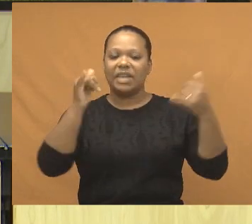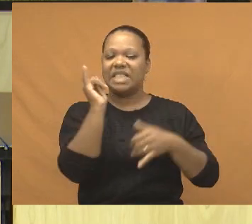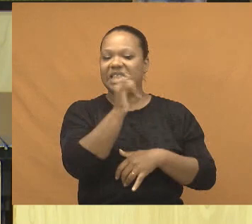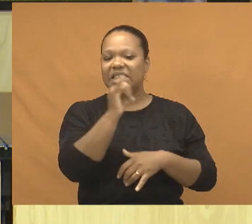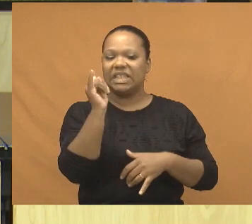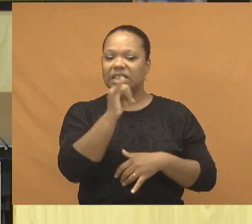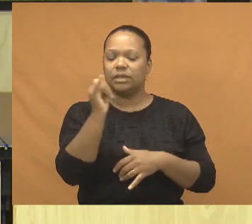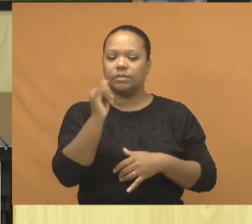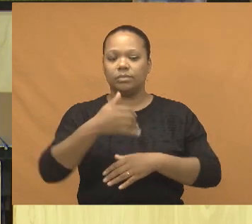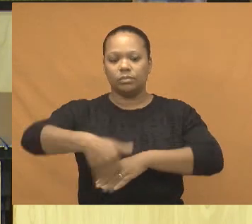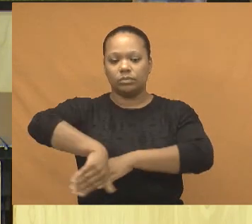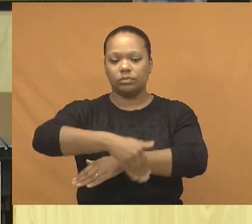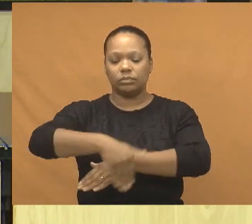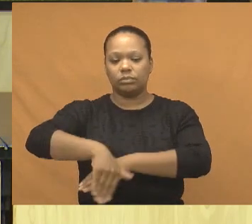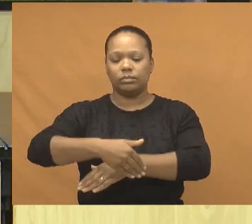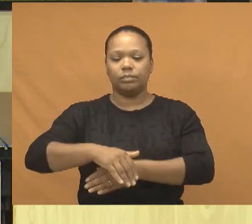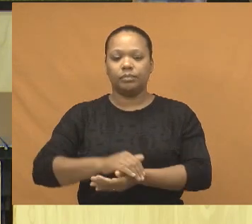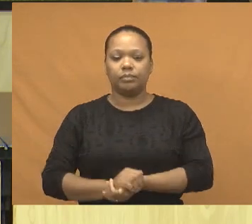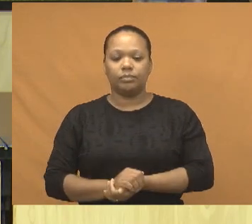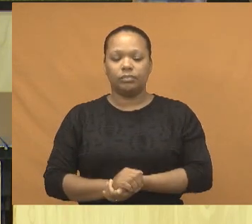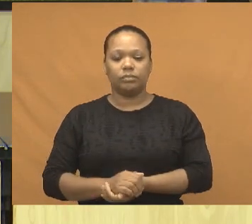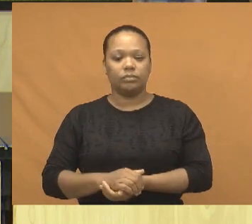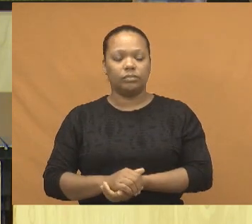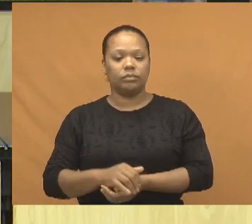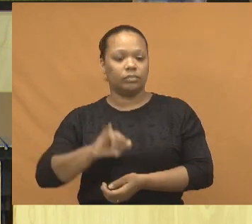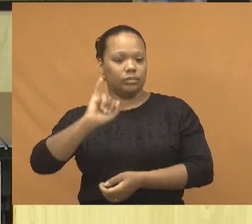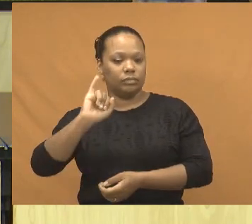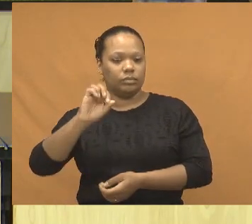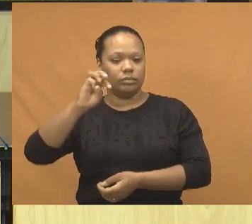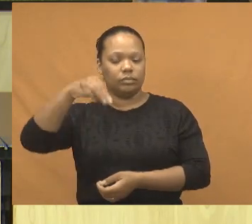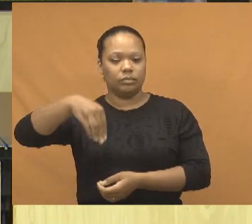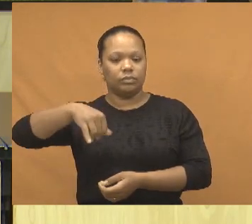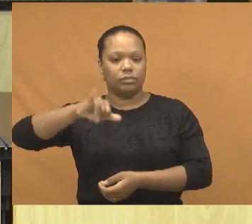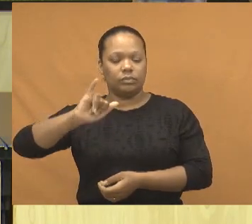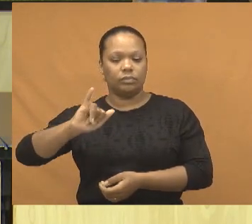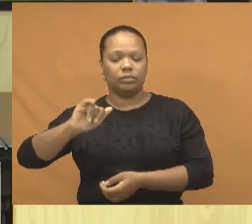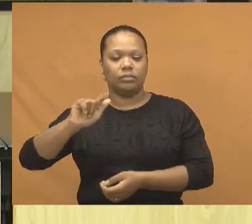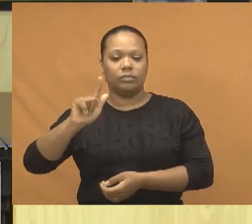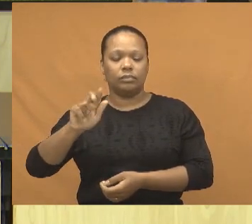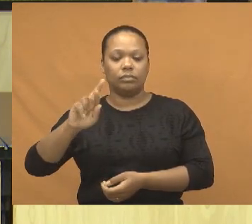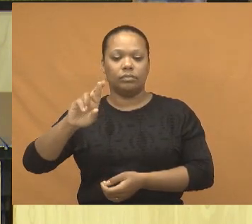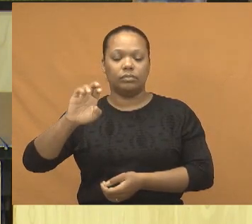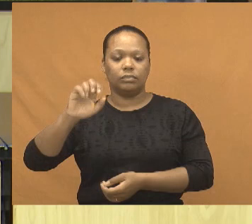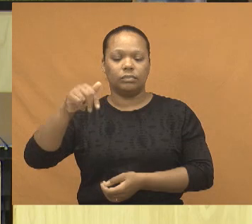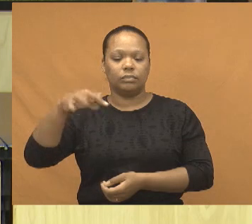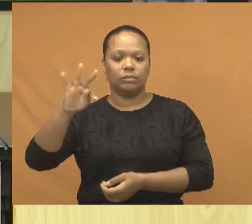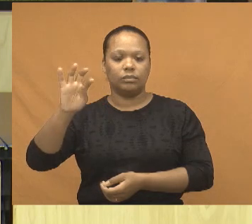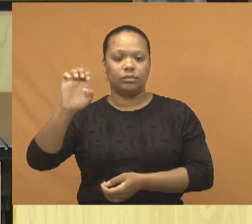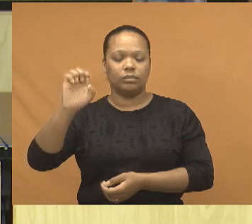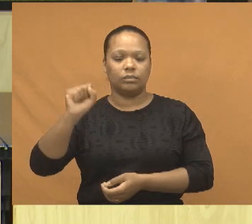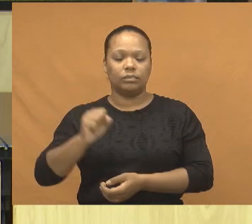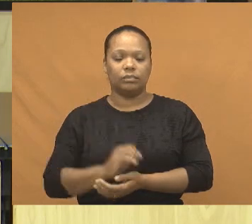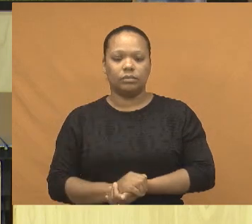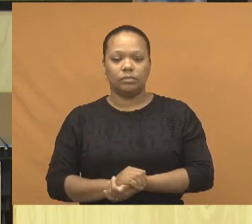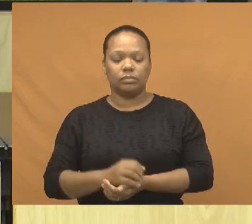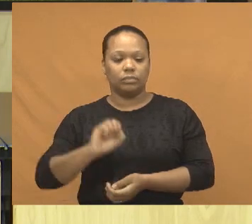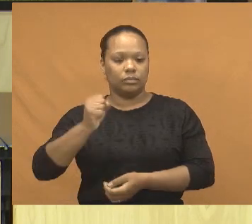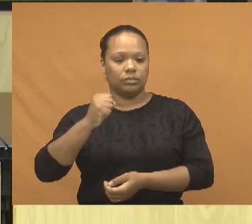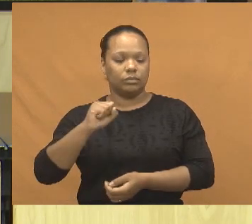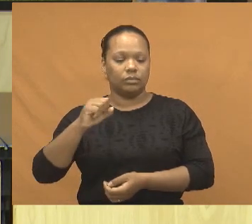rede de energia no canteiro central da Avenida dos Migrantes, próximos aos números 841, 873